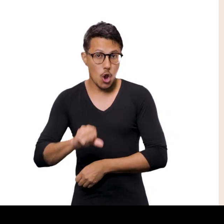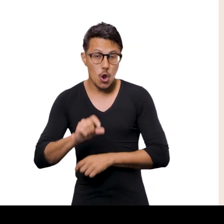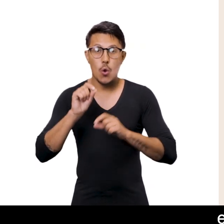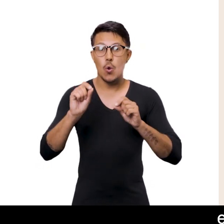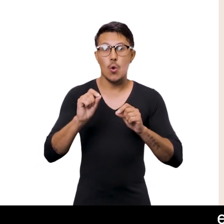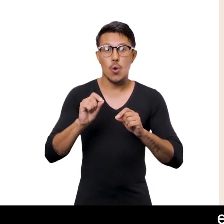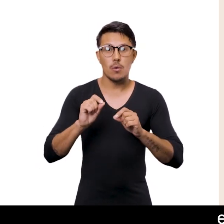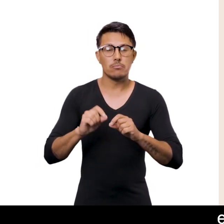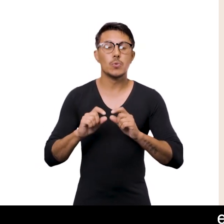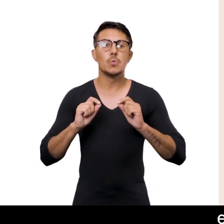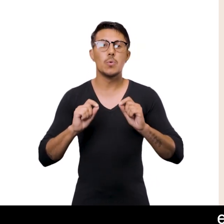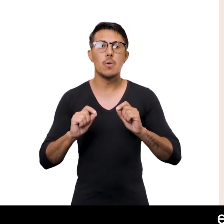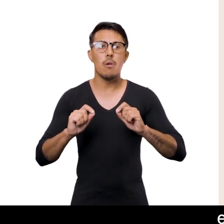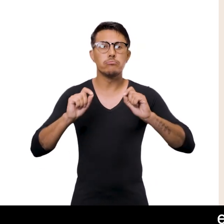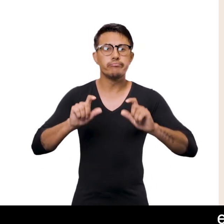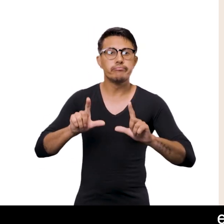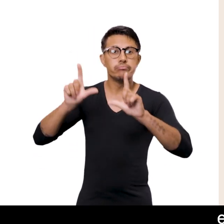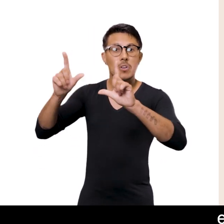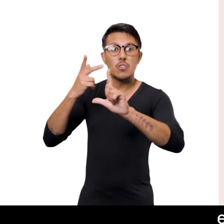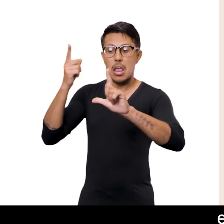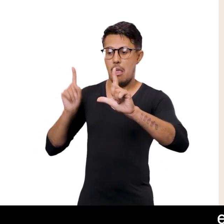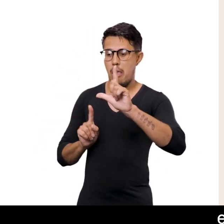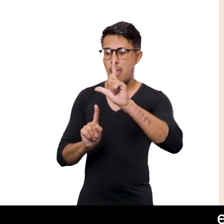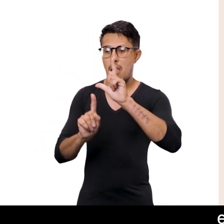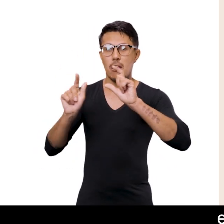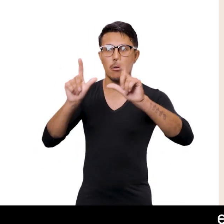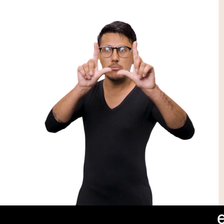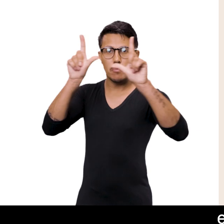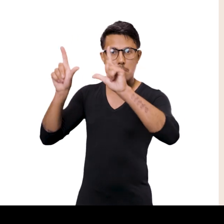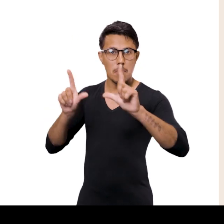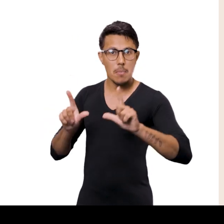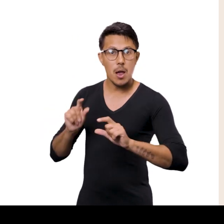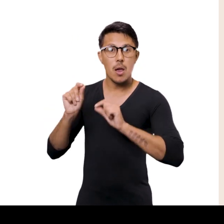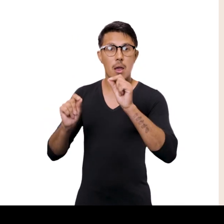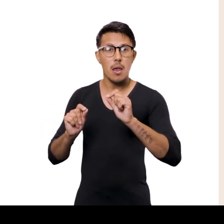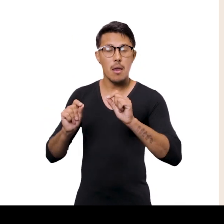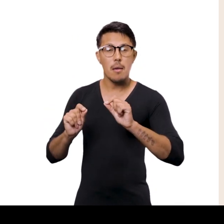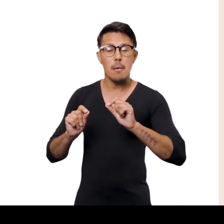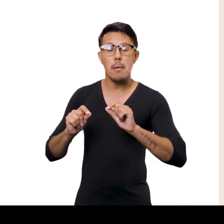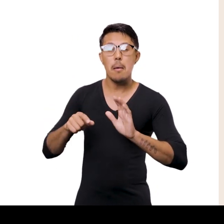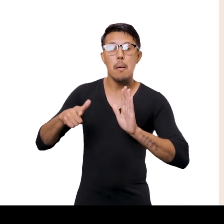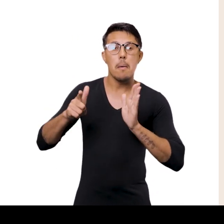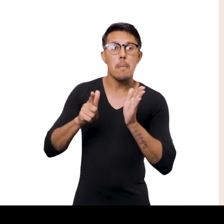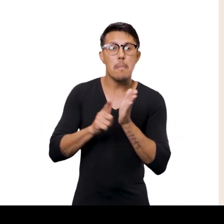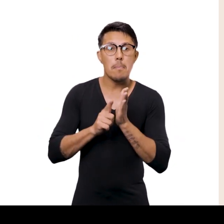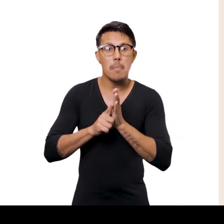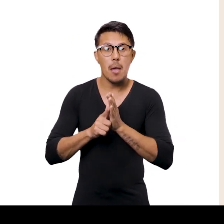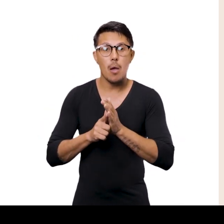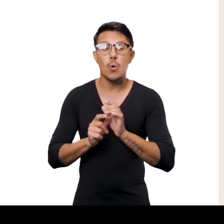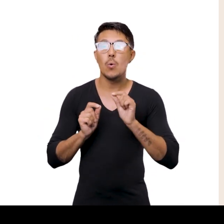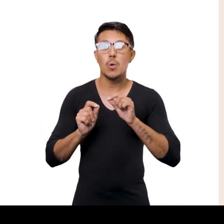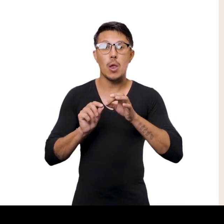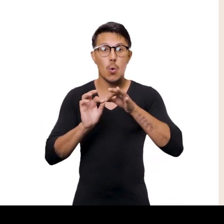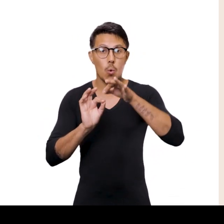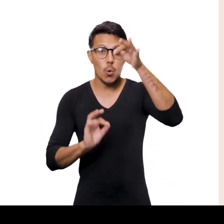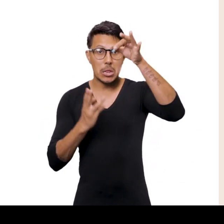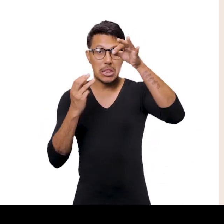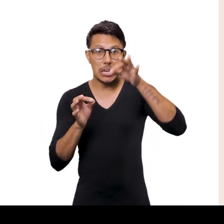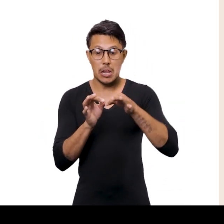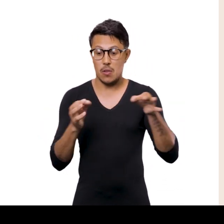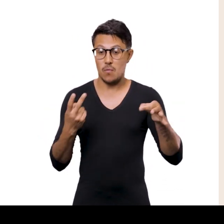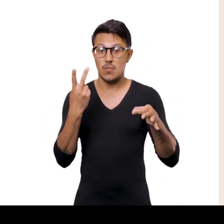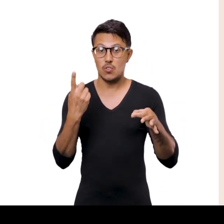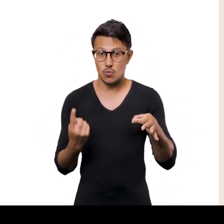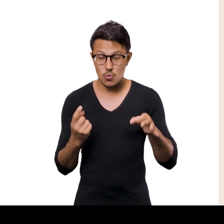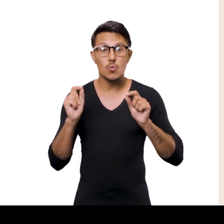1989, exposta na parede à esquerda de quem entra na galeria, sobre a folha branca de 30 por 21